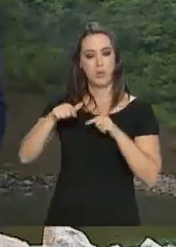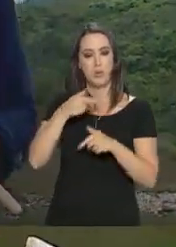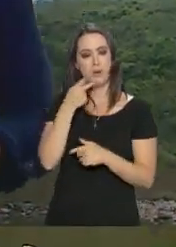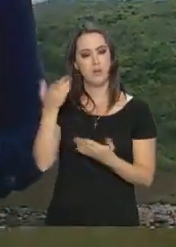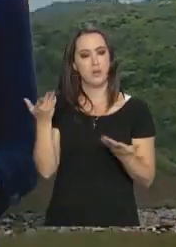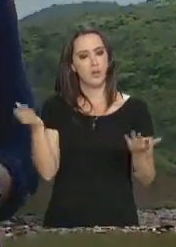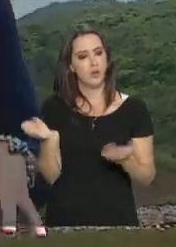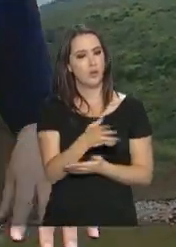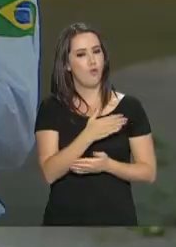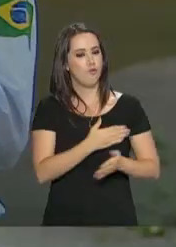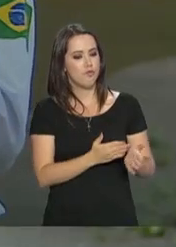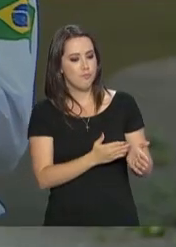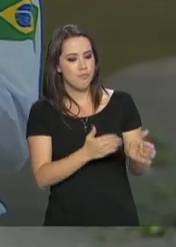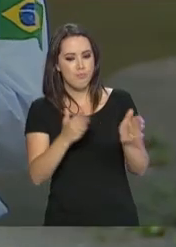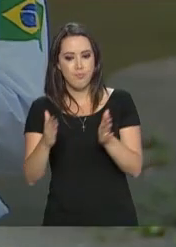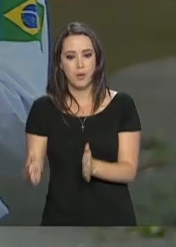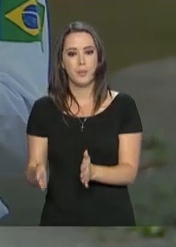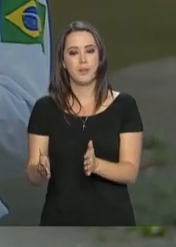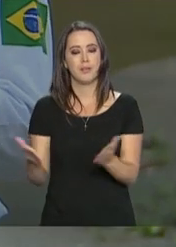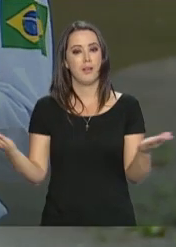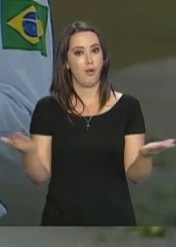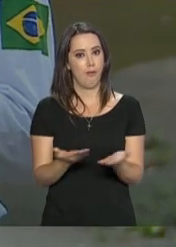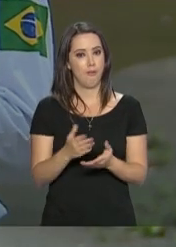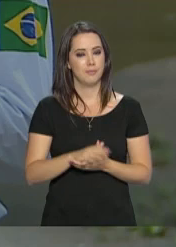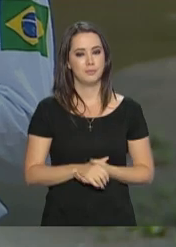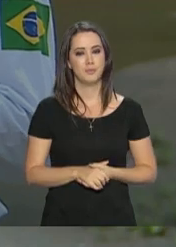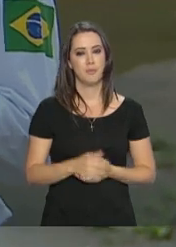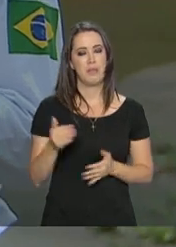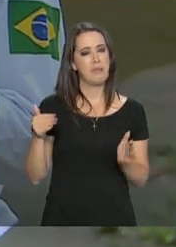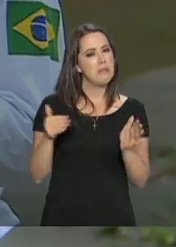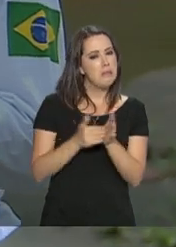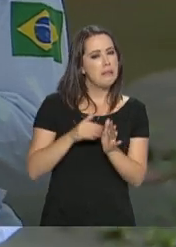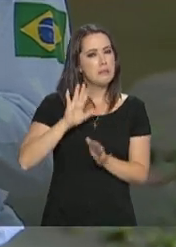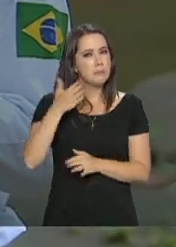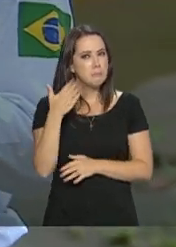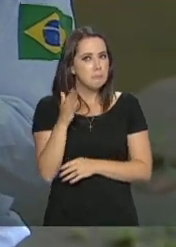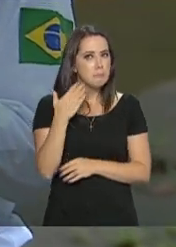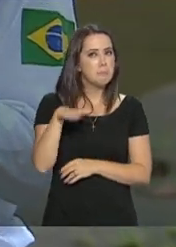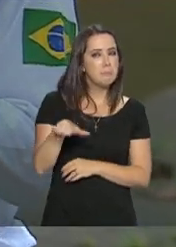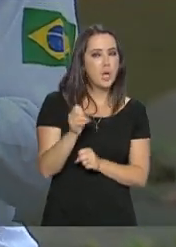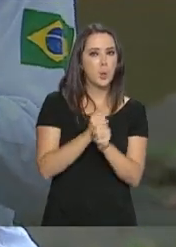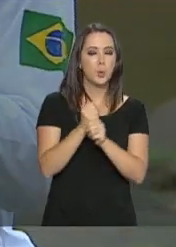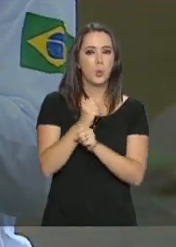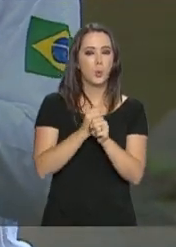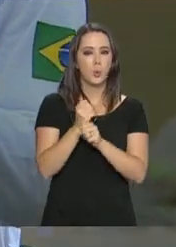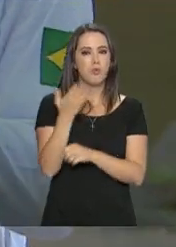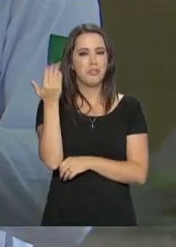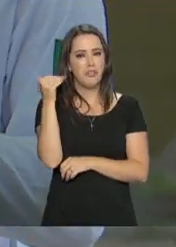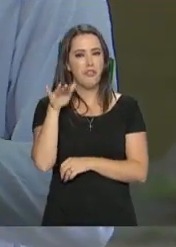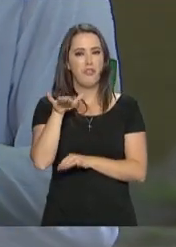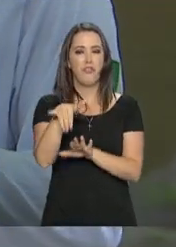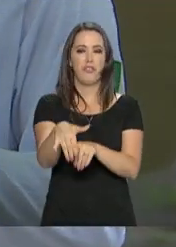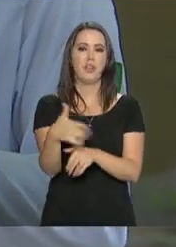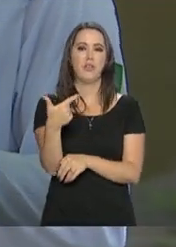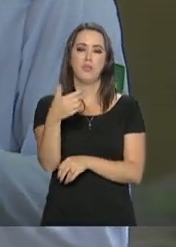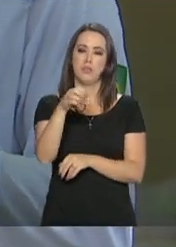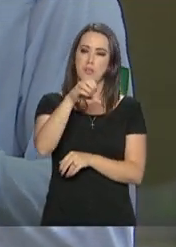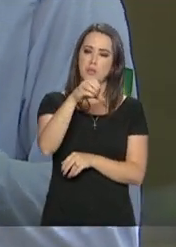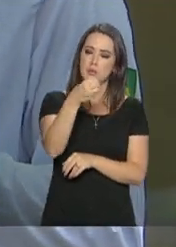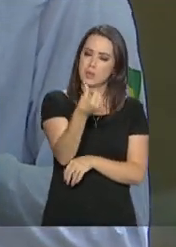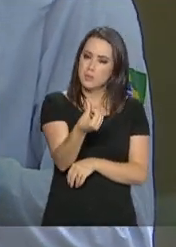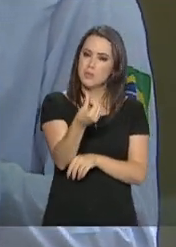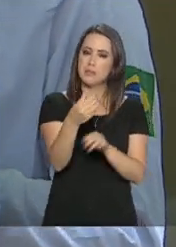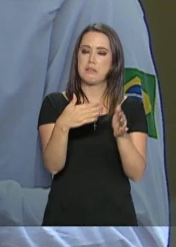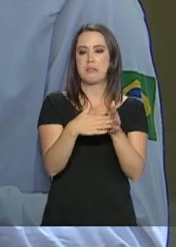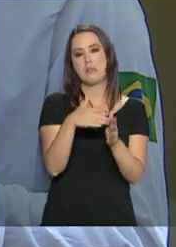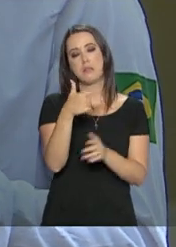entra em uma nova fase. Até meados do ano de 2000 e... Talvez final do ano de 2016, meados de 2017,